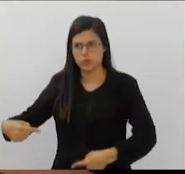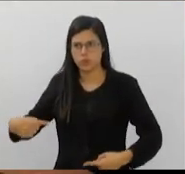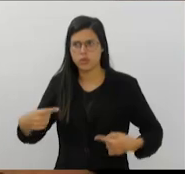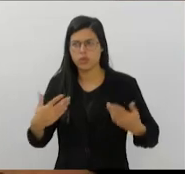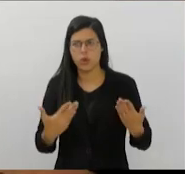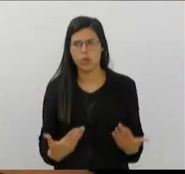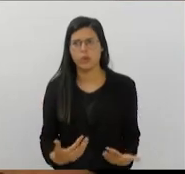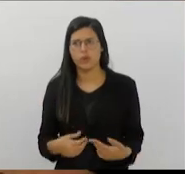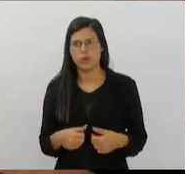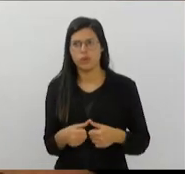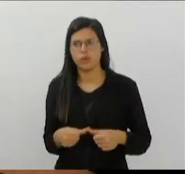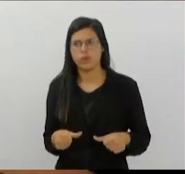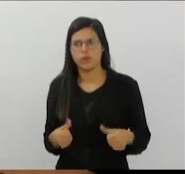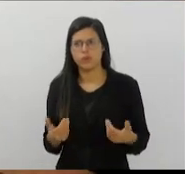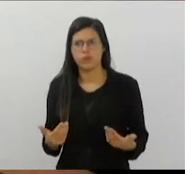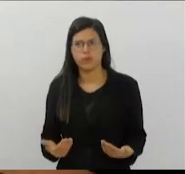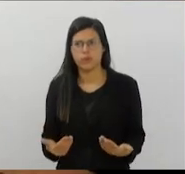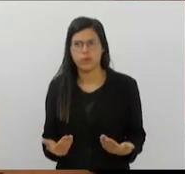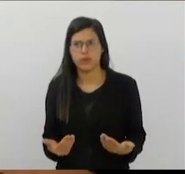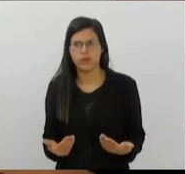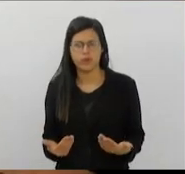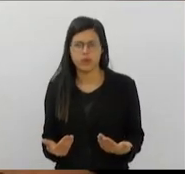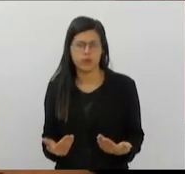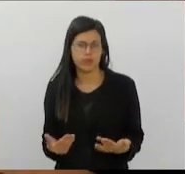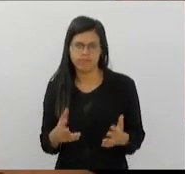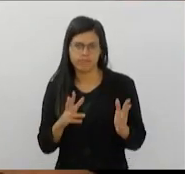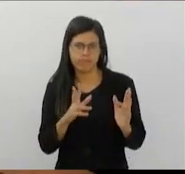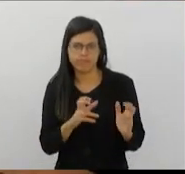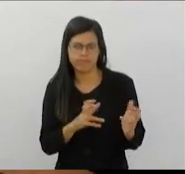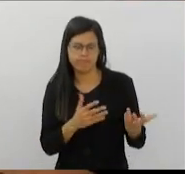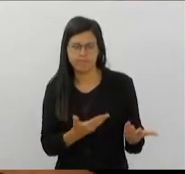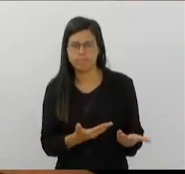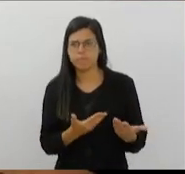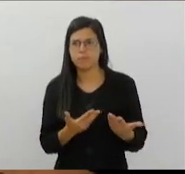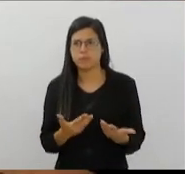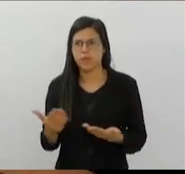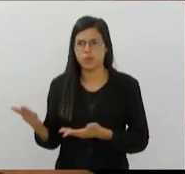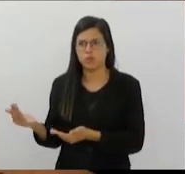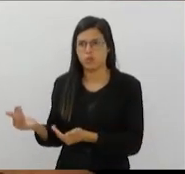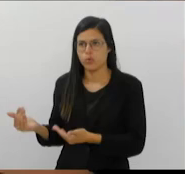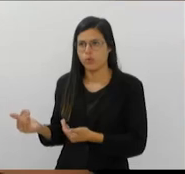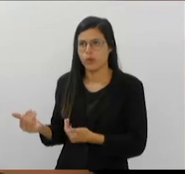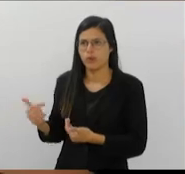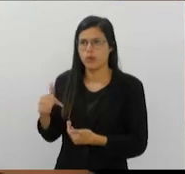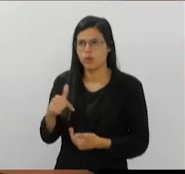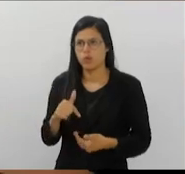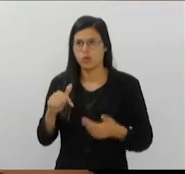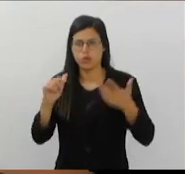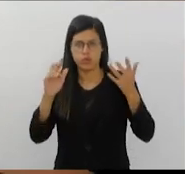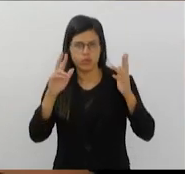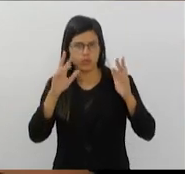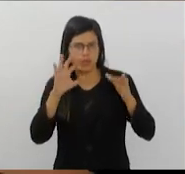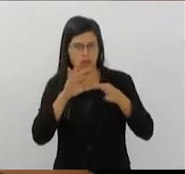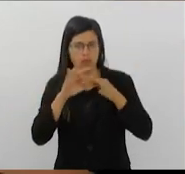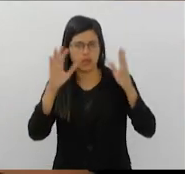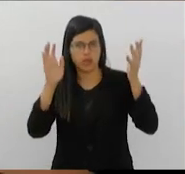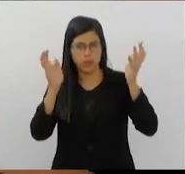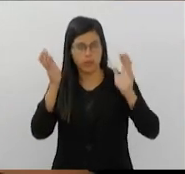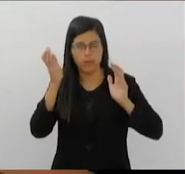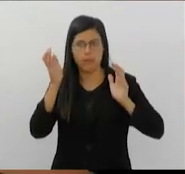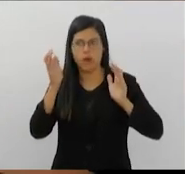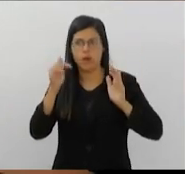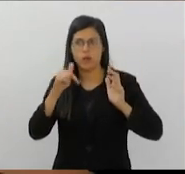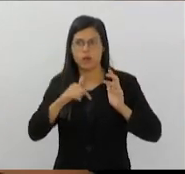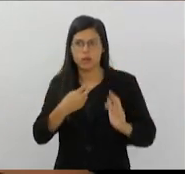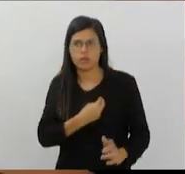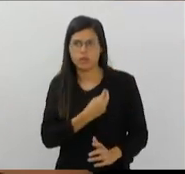gente fique no banner. E a questão da juventude na Baixada Fluminense, a questão climática, ela é uma coisa que ela atravessa a nossa